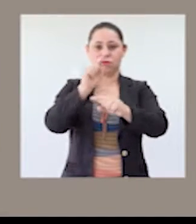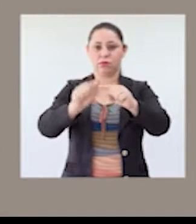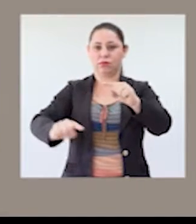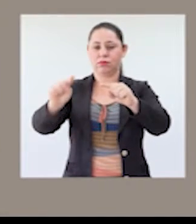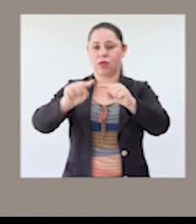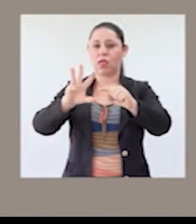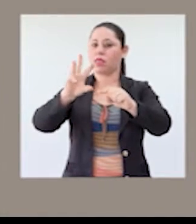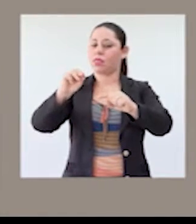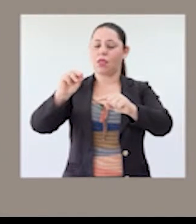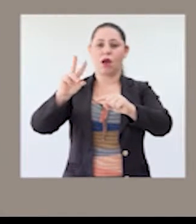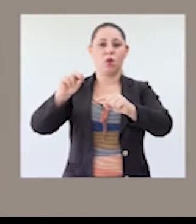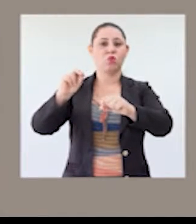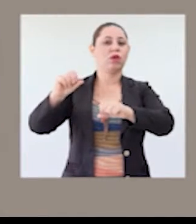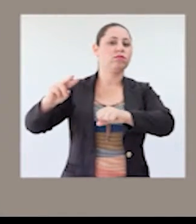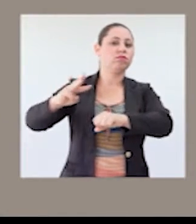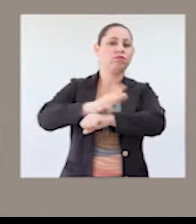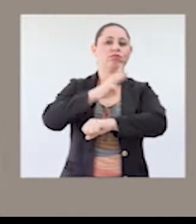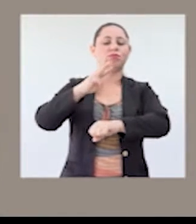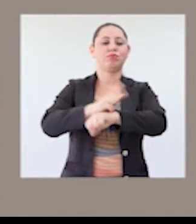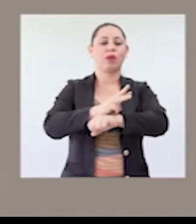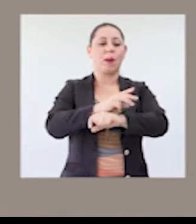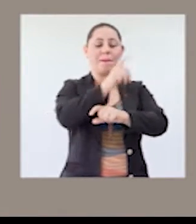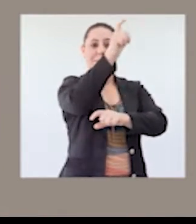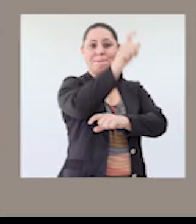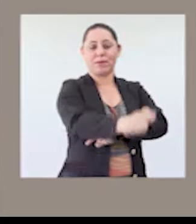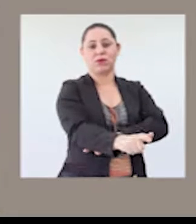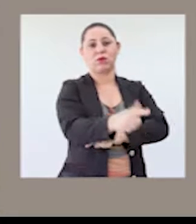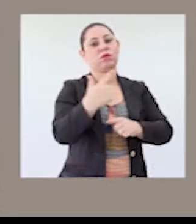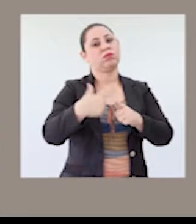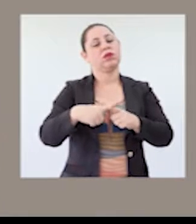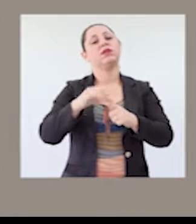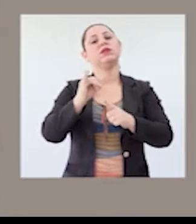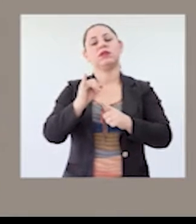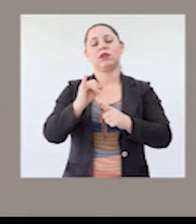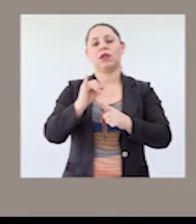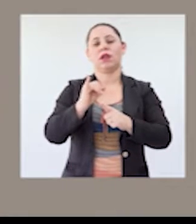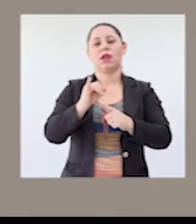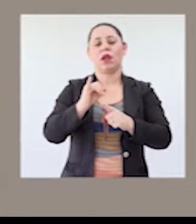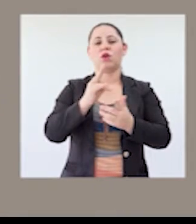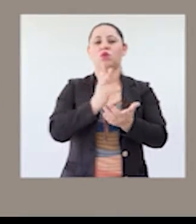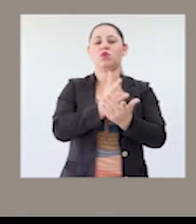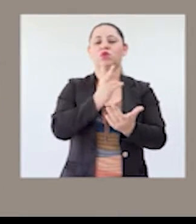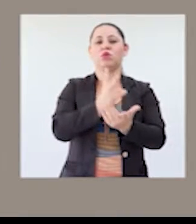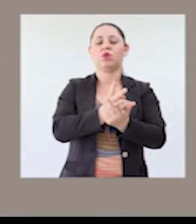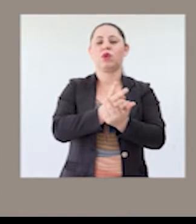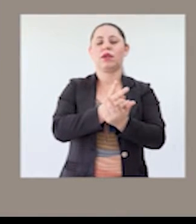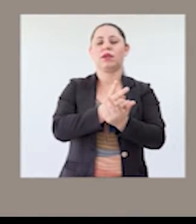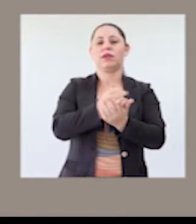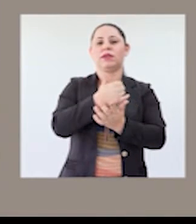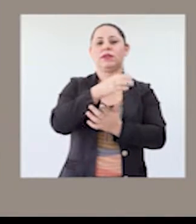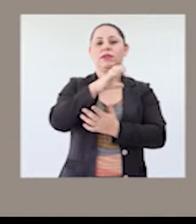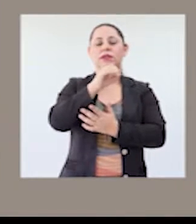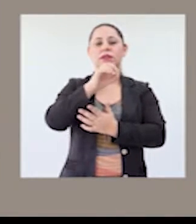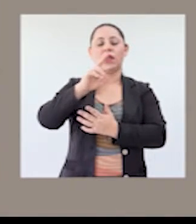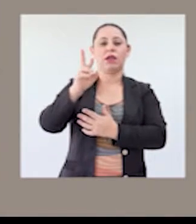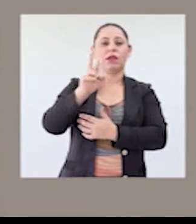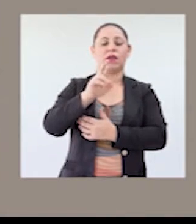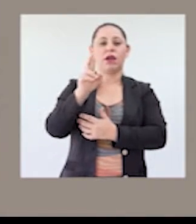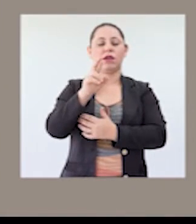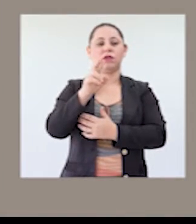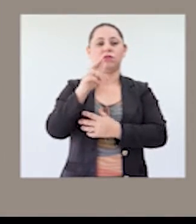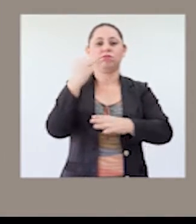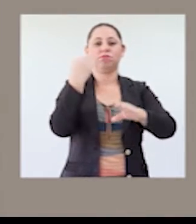se abster de não mais divulgar a propaganda para esse eleitor, sob pena de responder uma multa de R$ 100 por cada